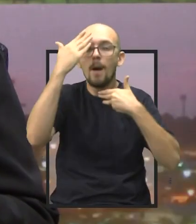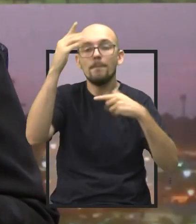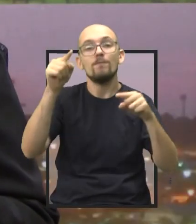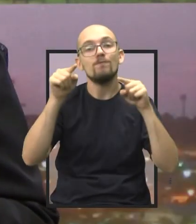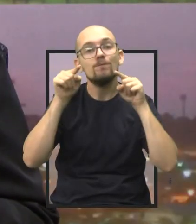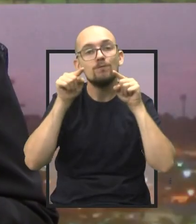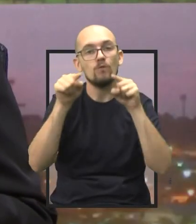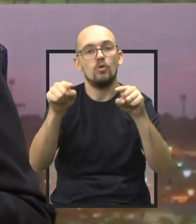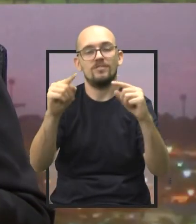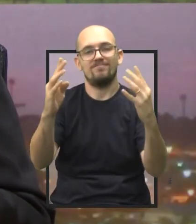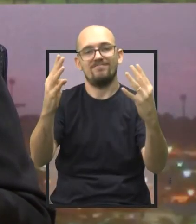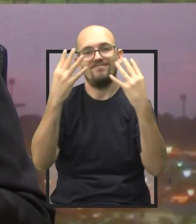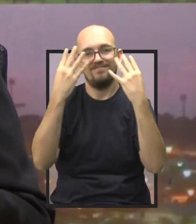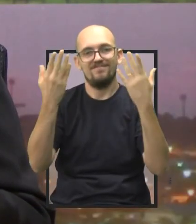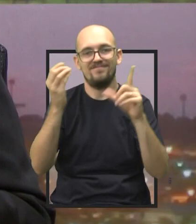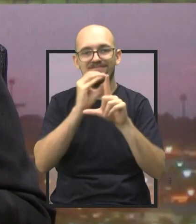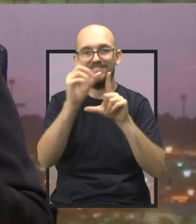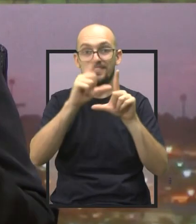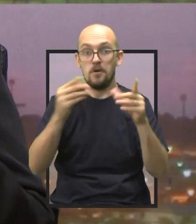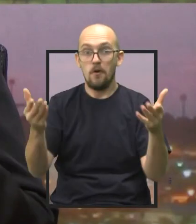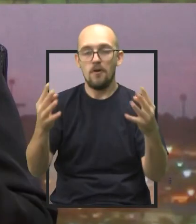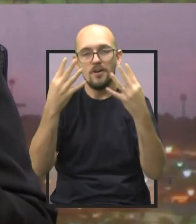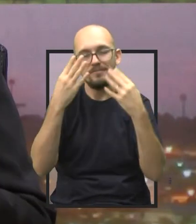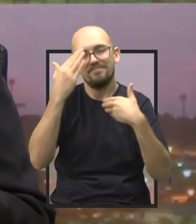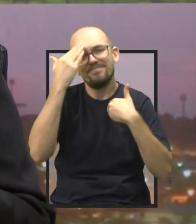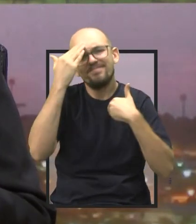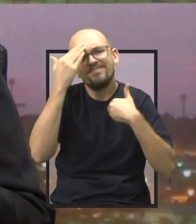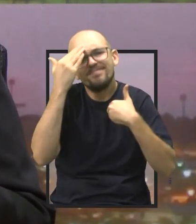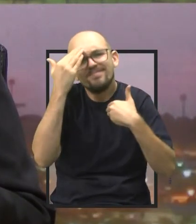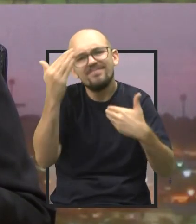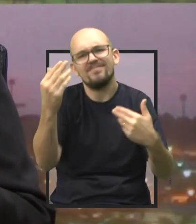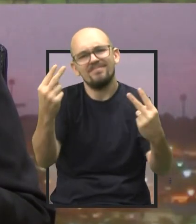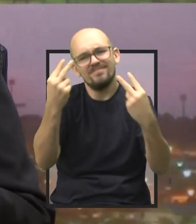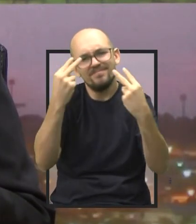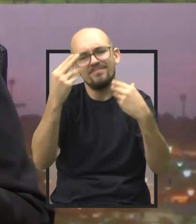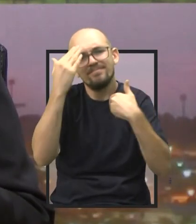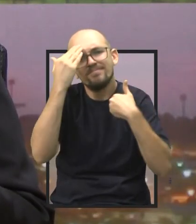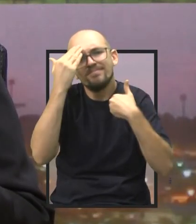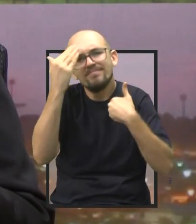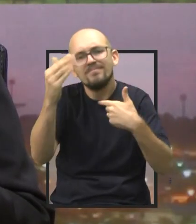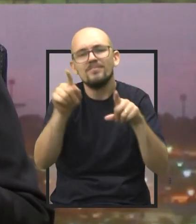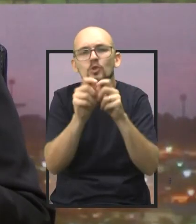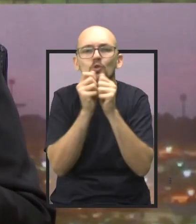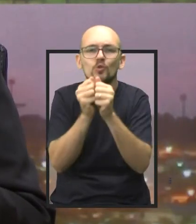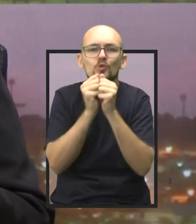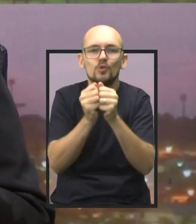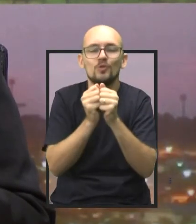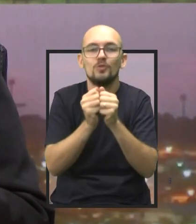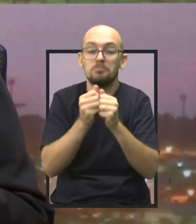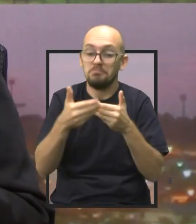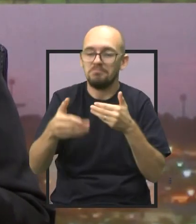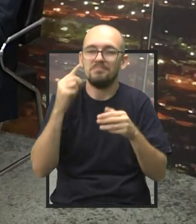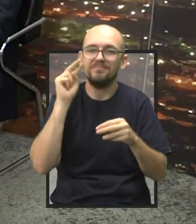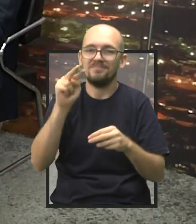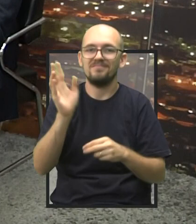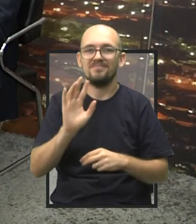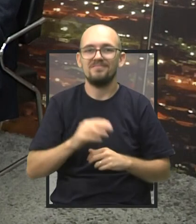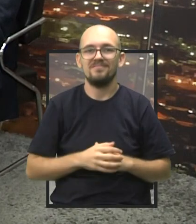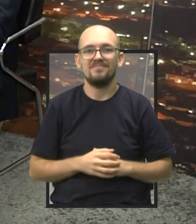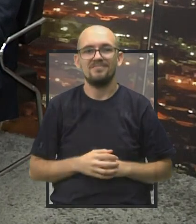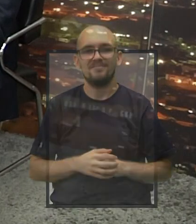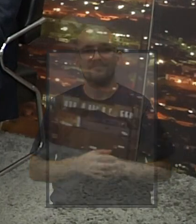você, telespectador da TV Câmara Jaú. Muito obrigada pela audiência, muito obrigada pela companhia e a gente se vê.